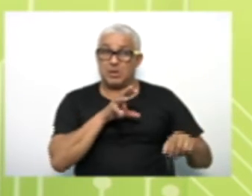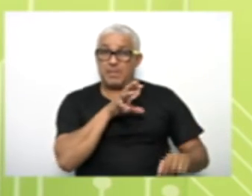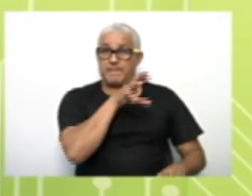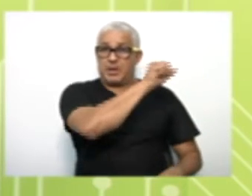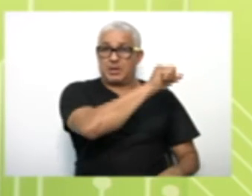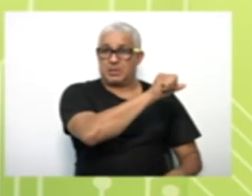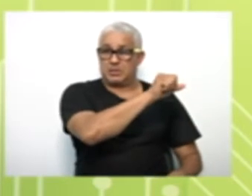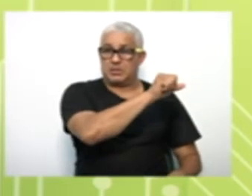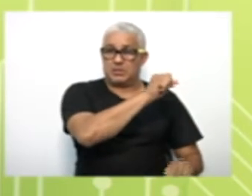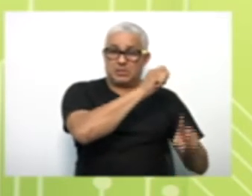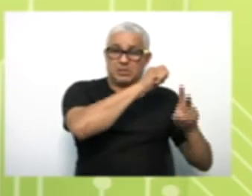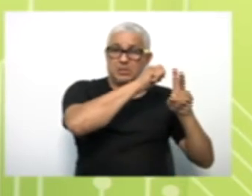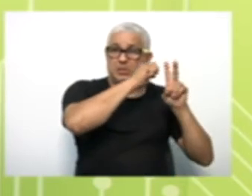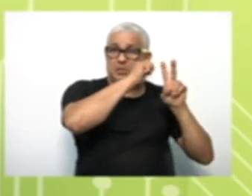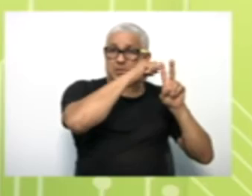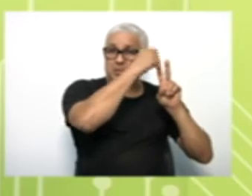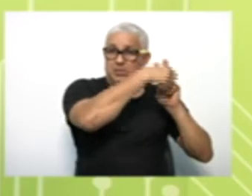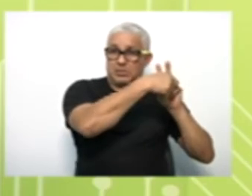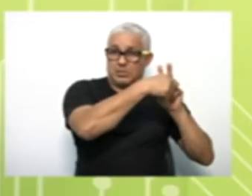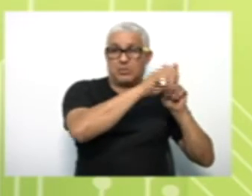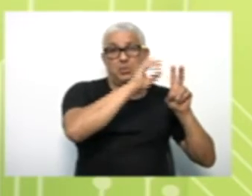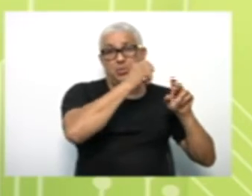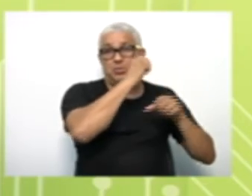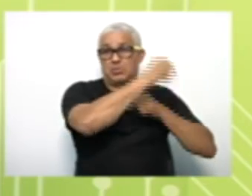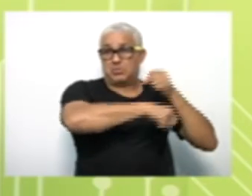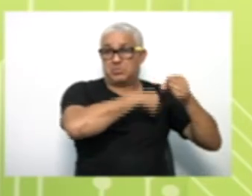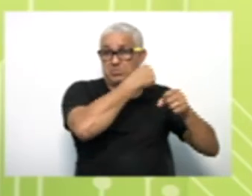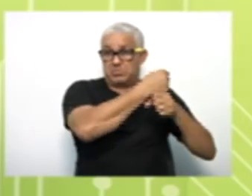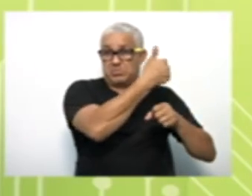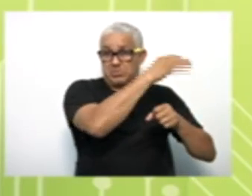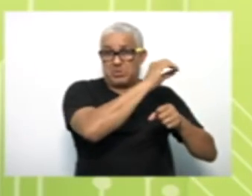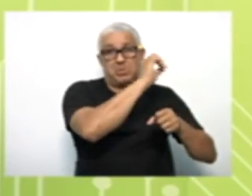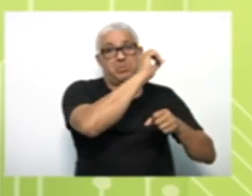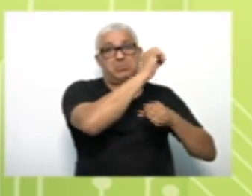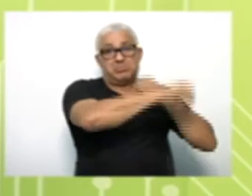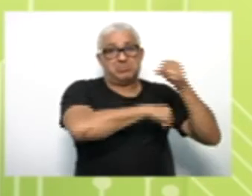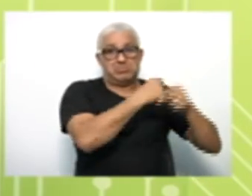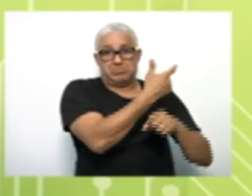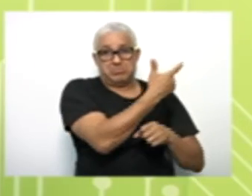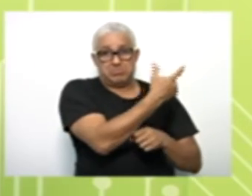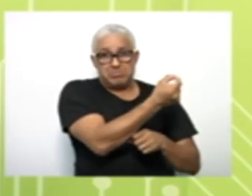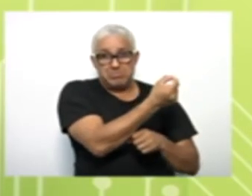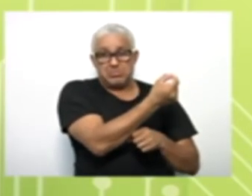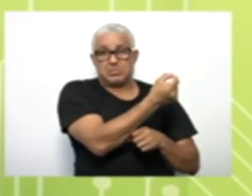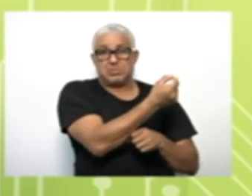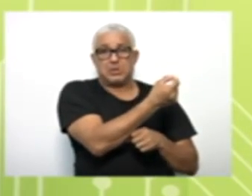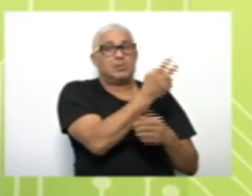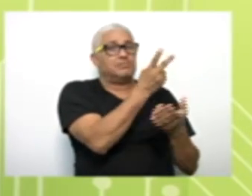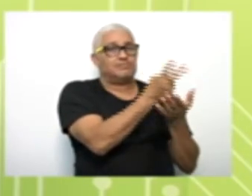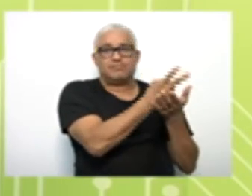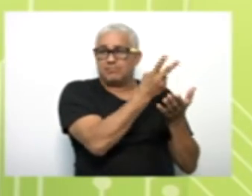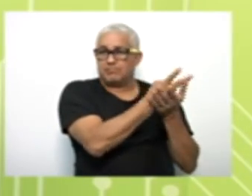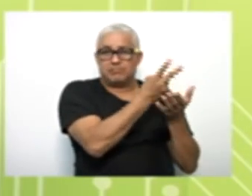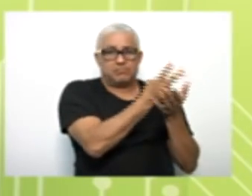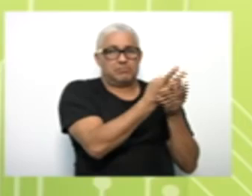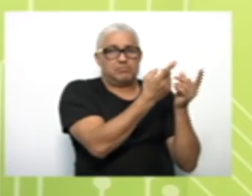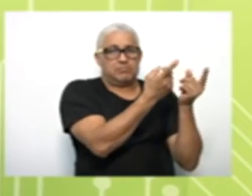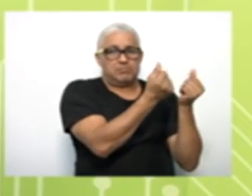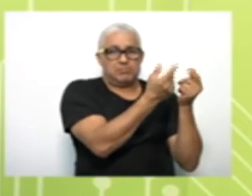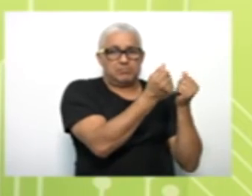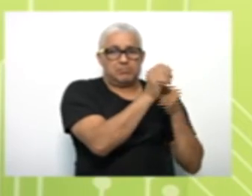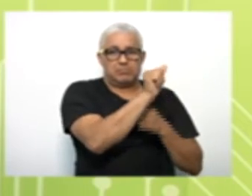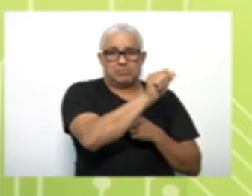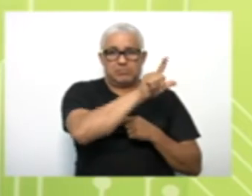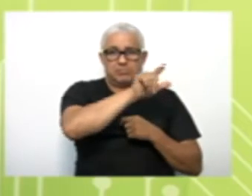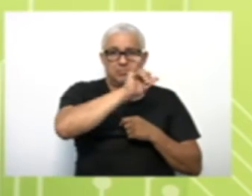62 dias, ou daqui 10 anos, ou daqui 20 anos, será o mesmo valor de alíquota